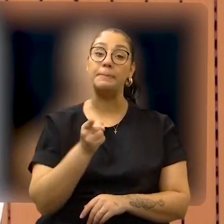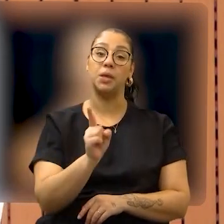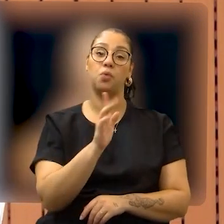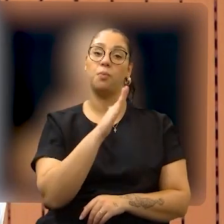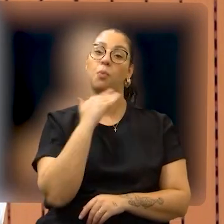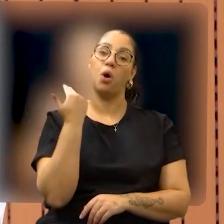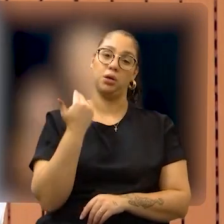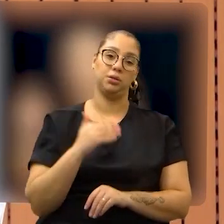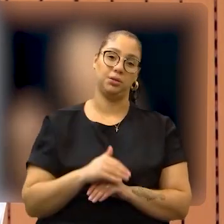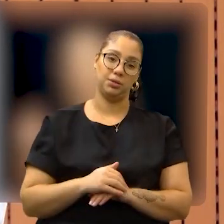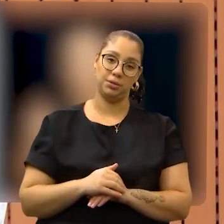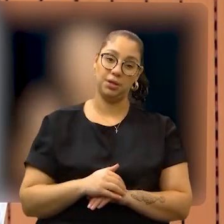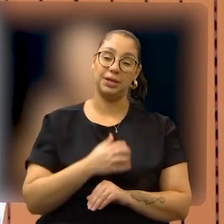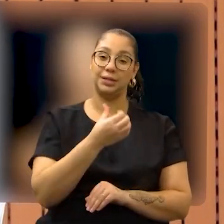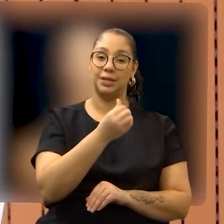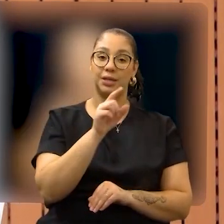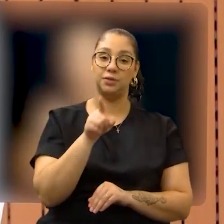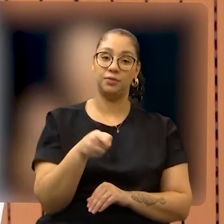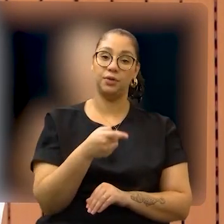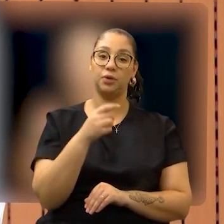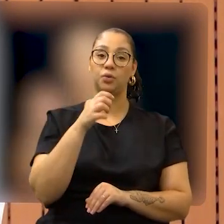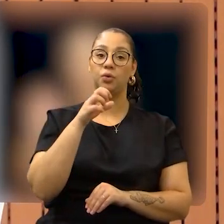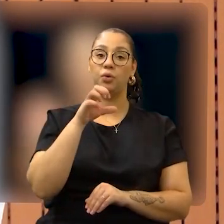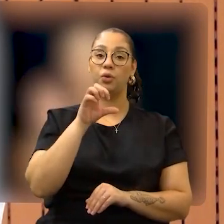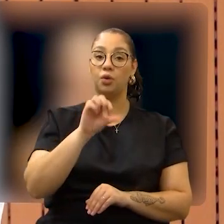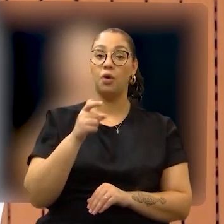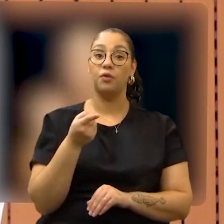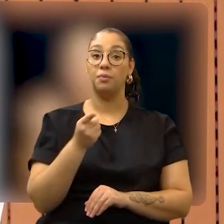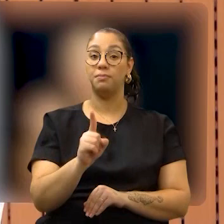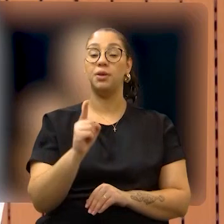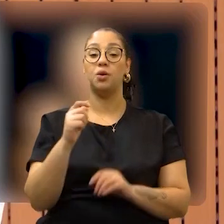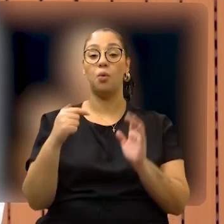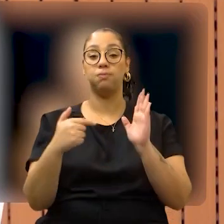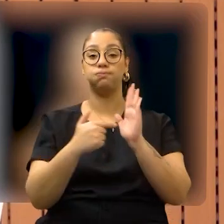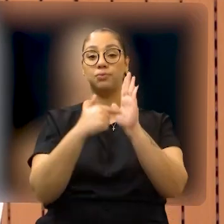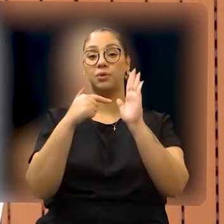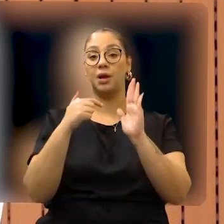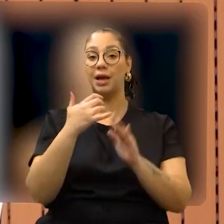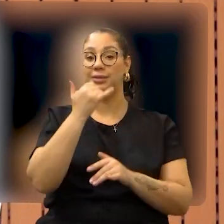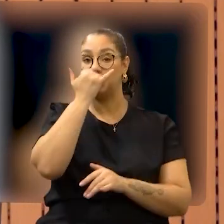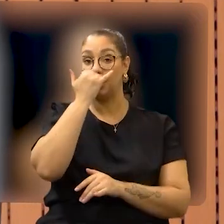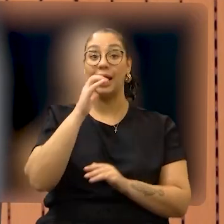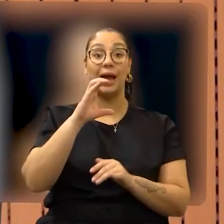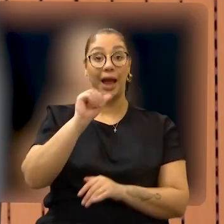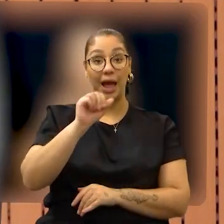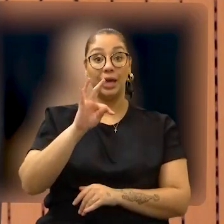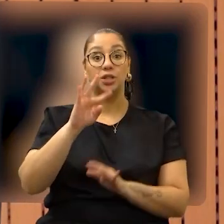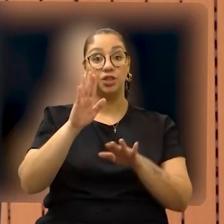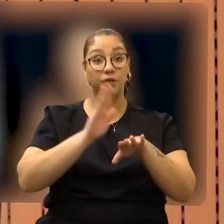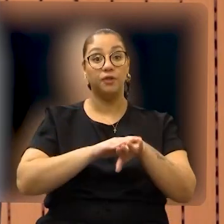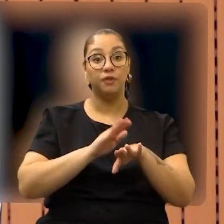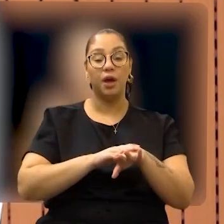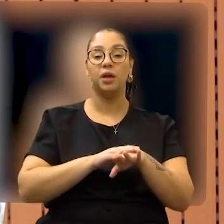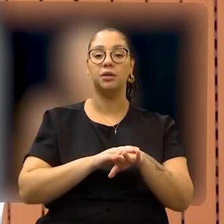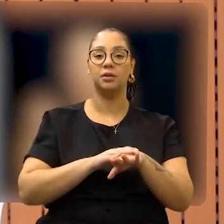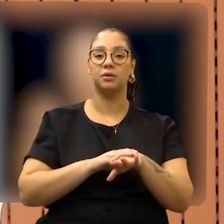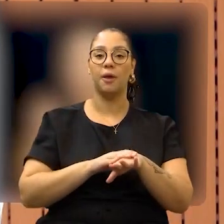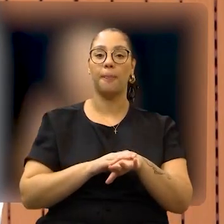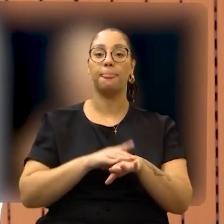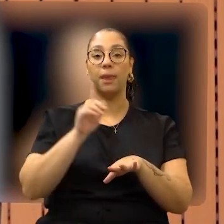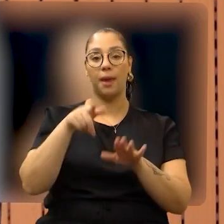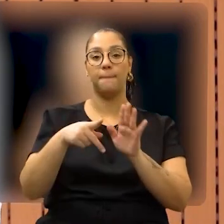22,9 mil mortes e 6,2 mil comunicações de acidente, CAT feito,